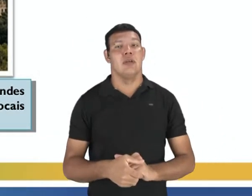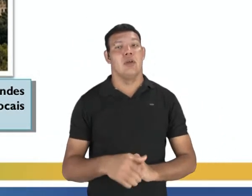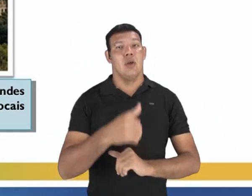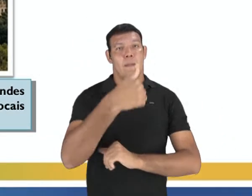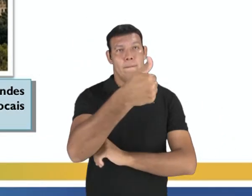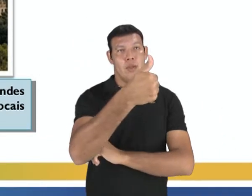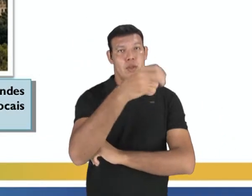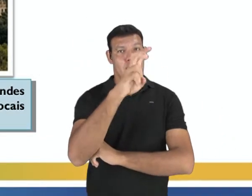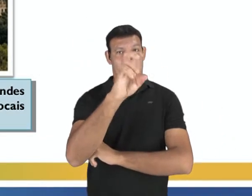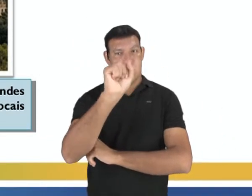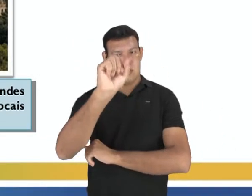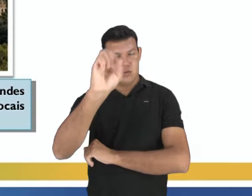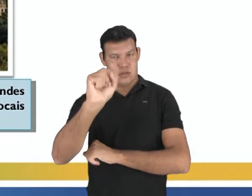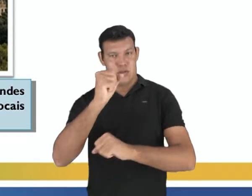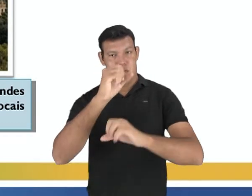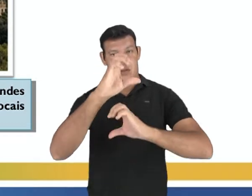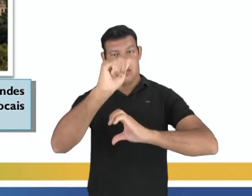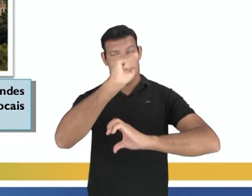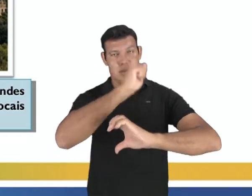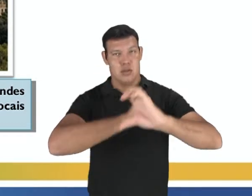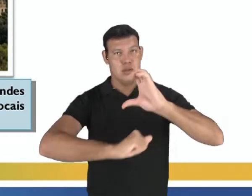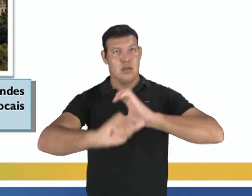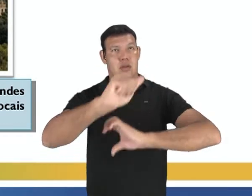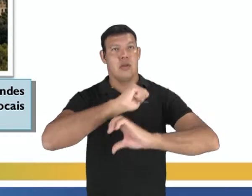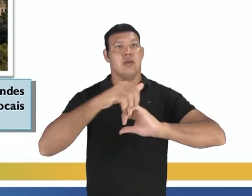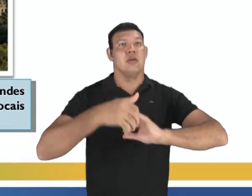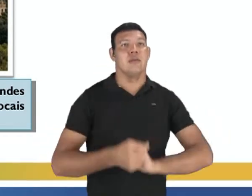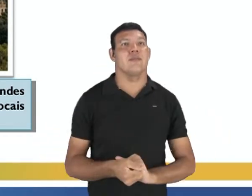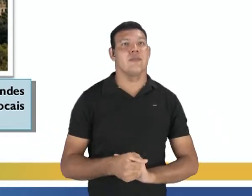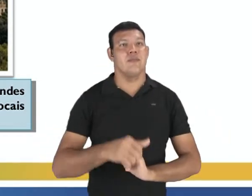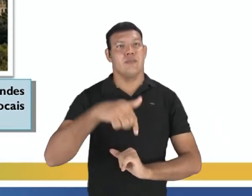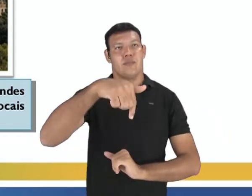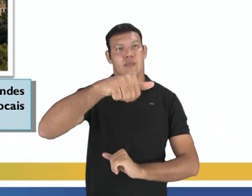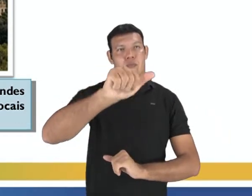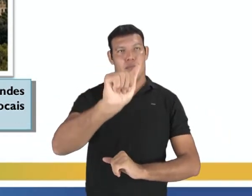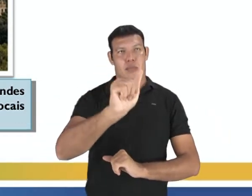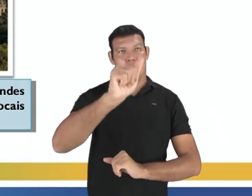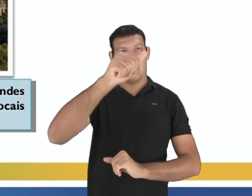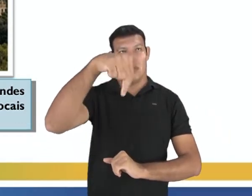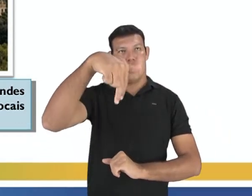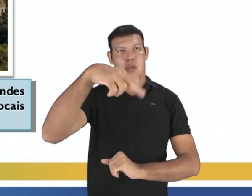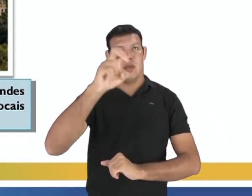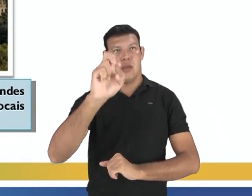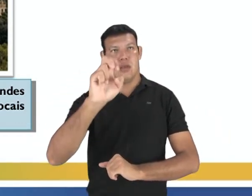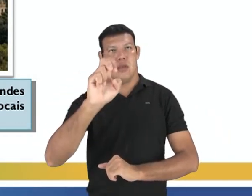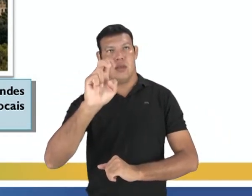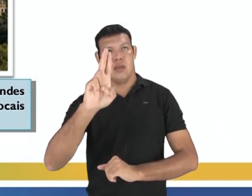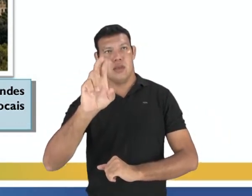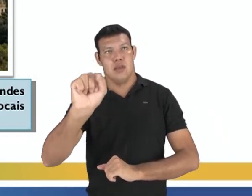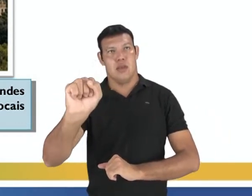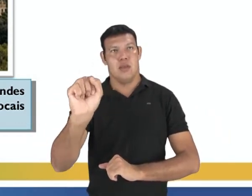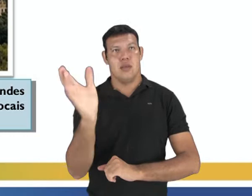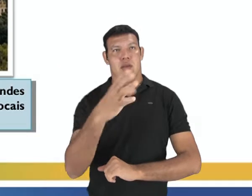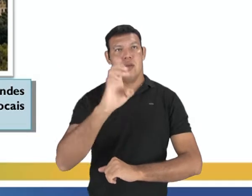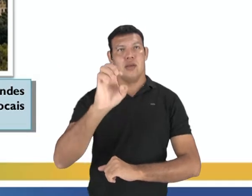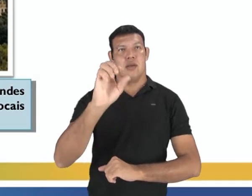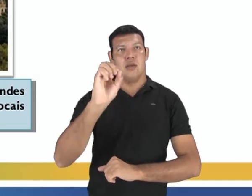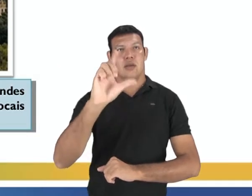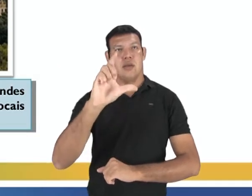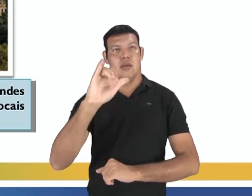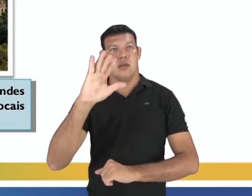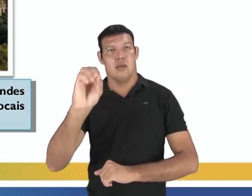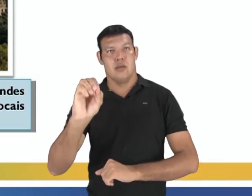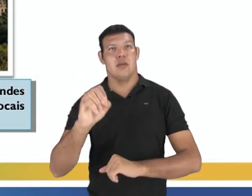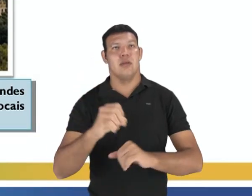antes de Cristo os arqueus eólios, né, que eles vão expulsar os jônios e vão se estabelecer